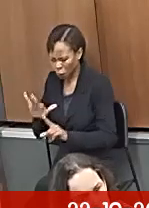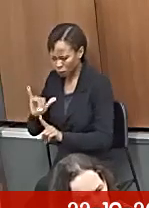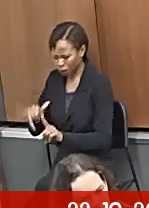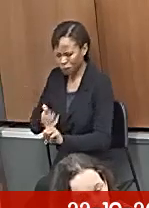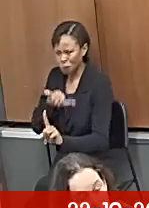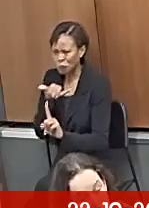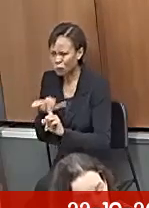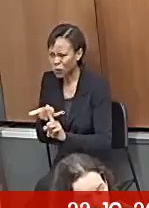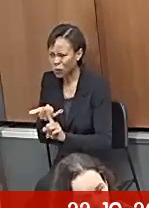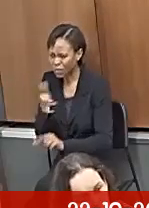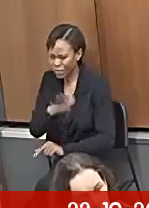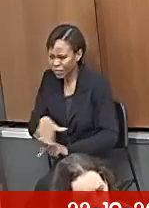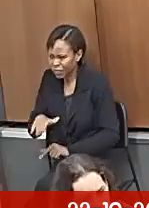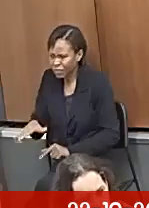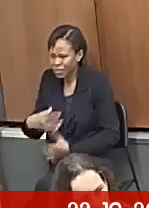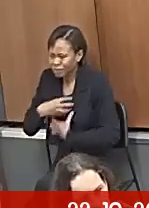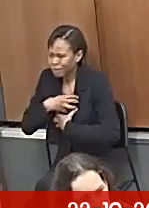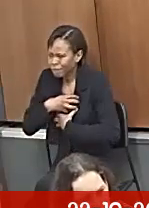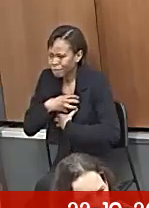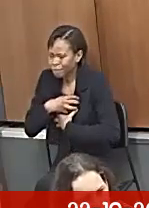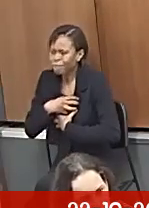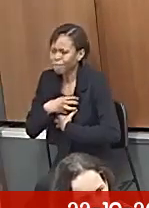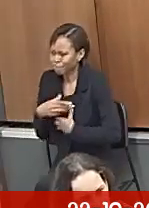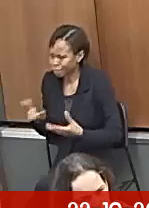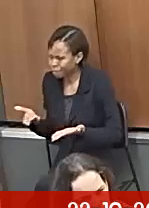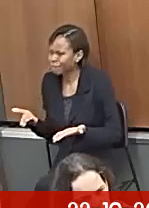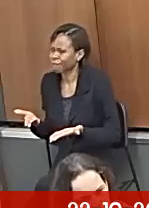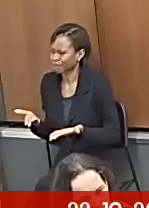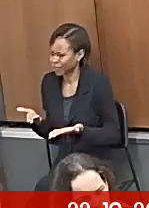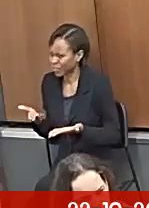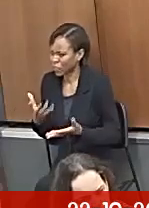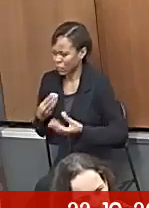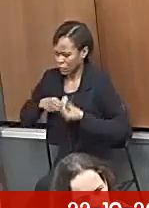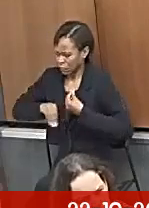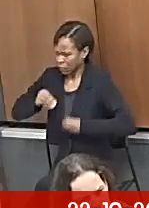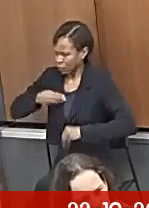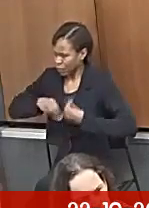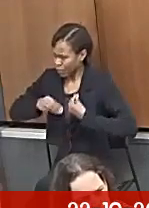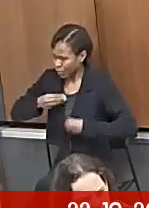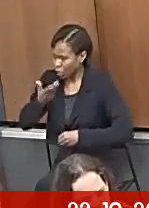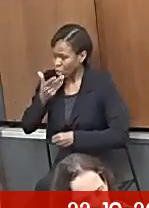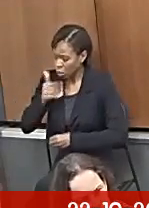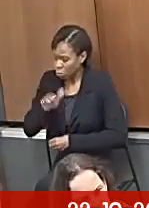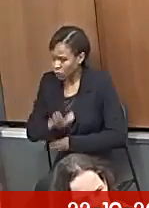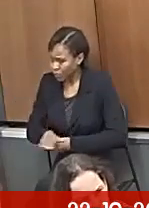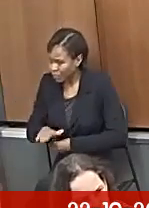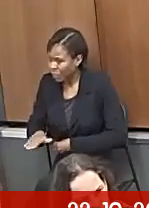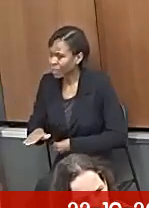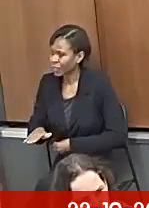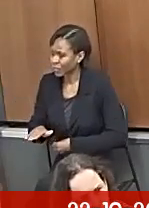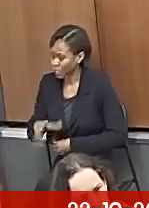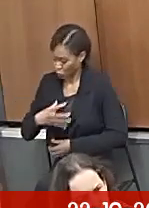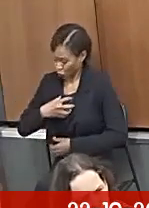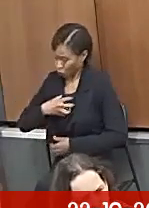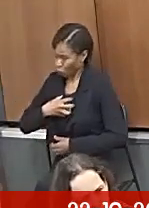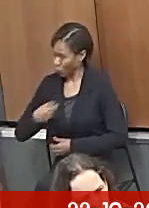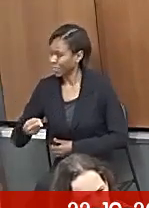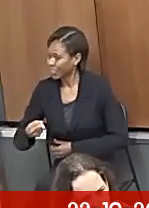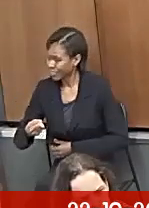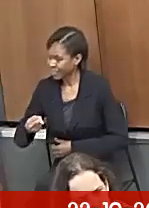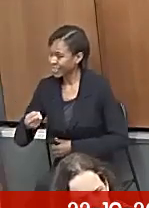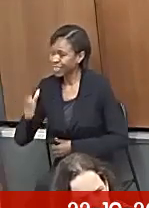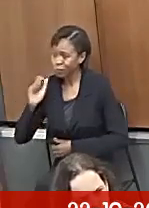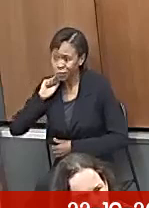dia, né? Com os casos aí de depressão na infância, né? De suicídios já